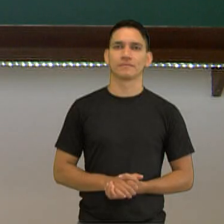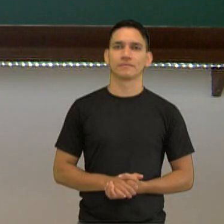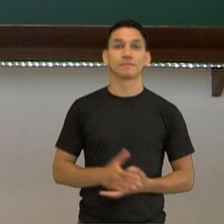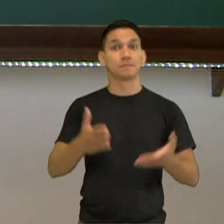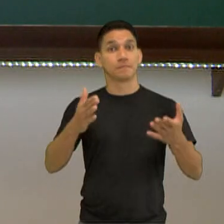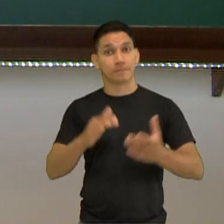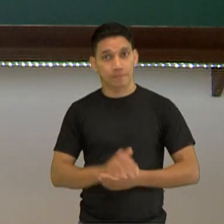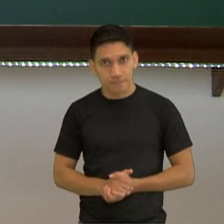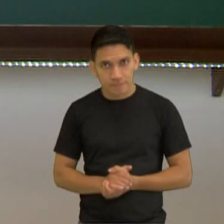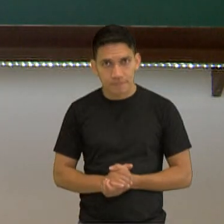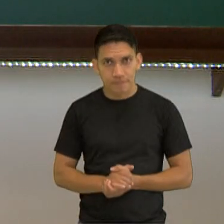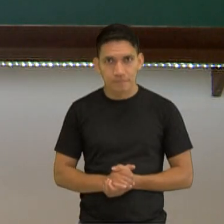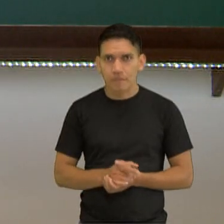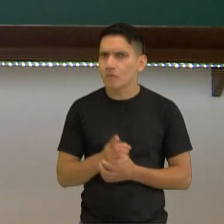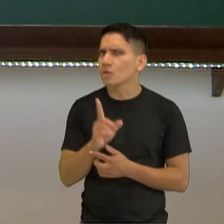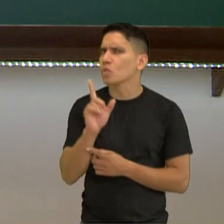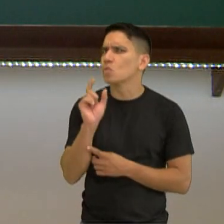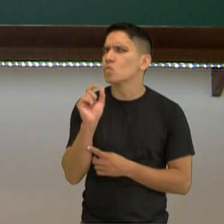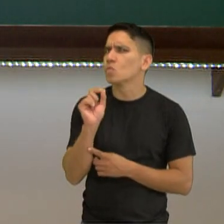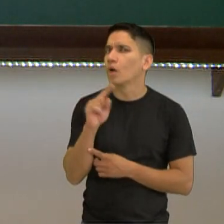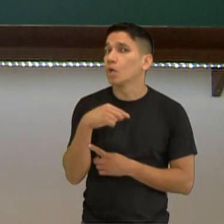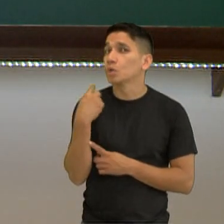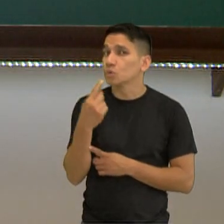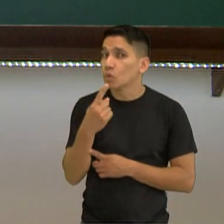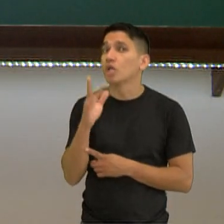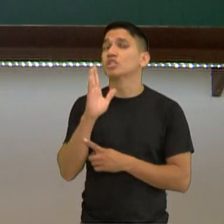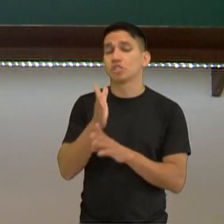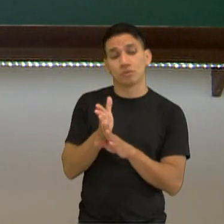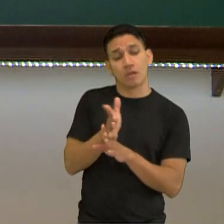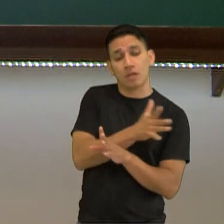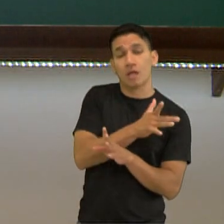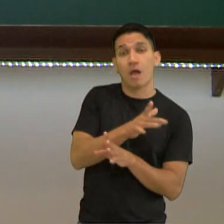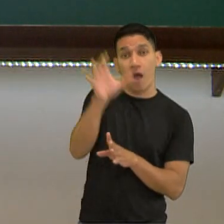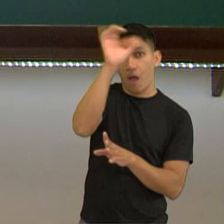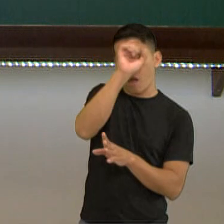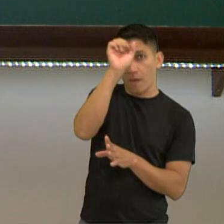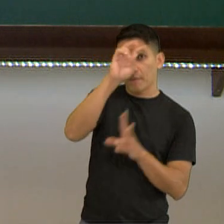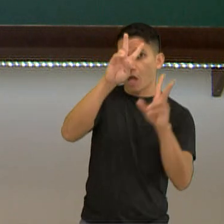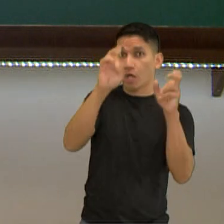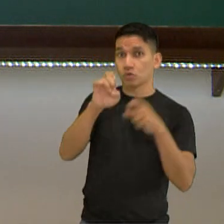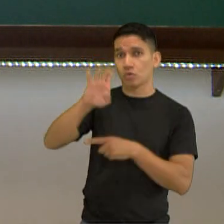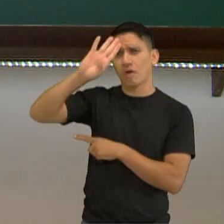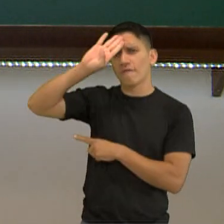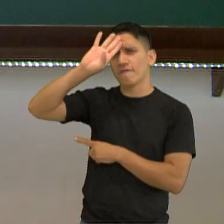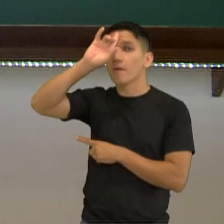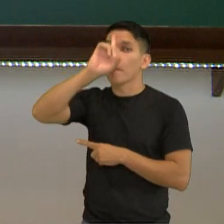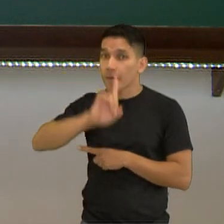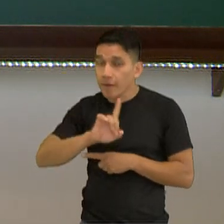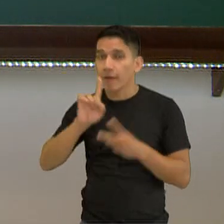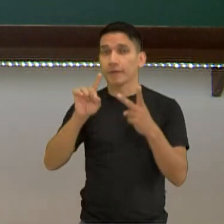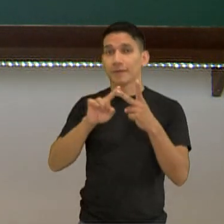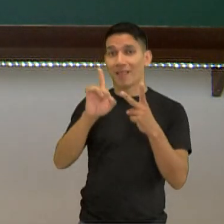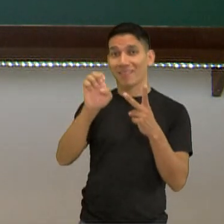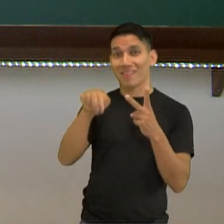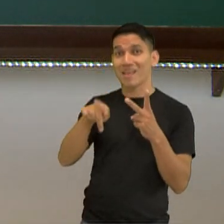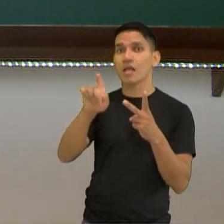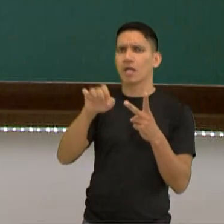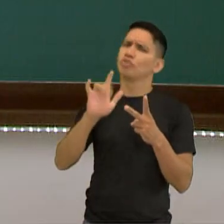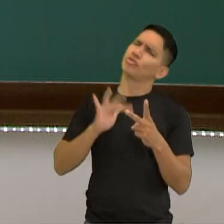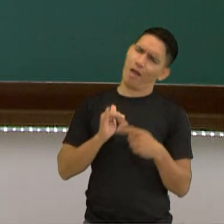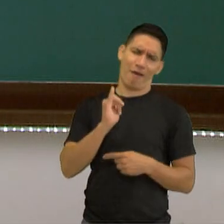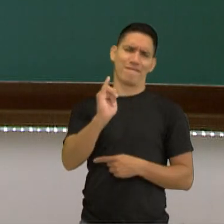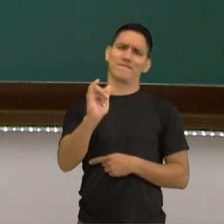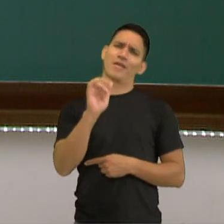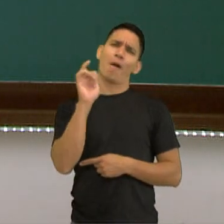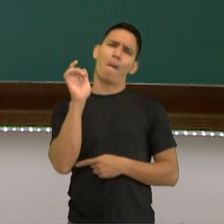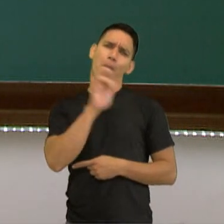E aí, o que nós aprendemos sobre febre amarela e dengue? Eu falei agora há pouco para vocês e a